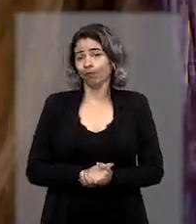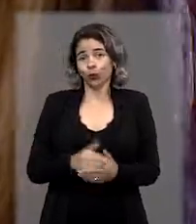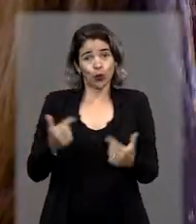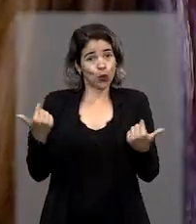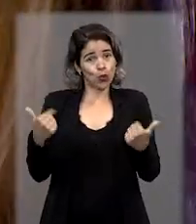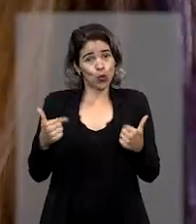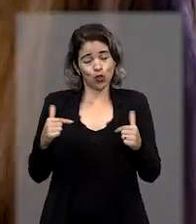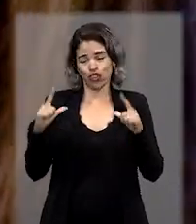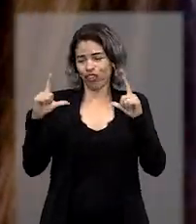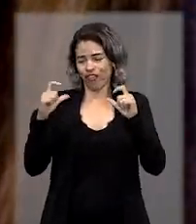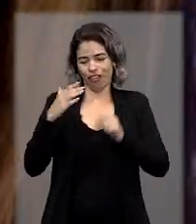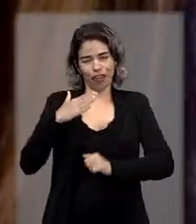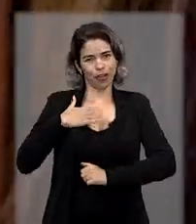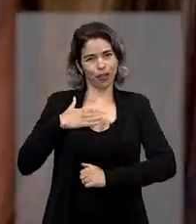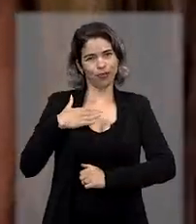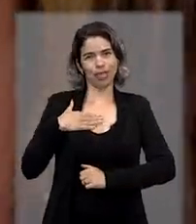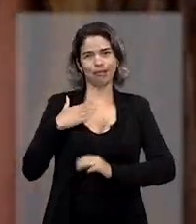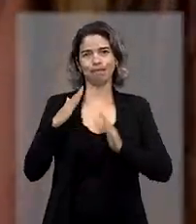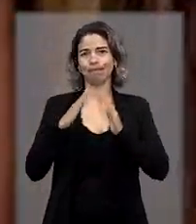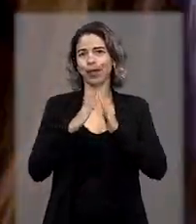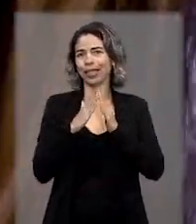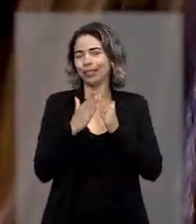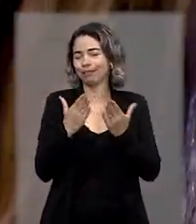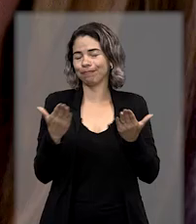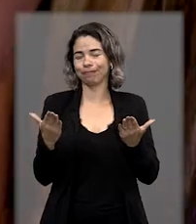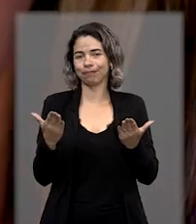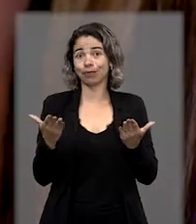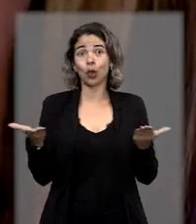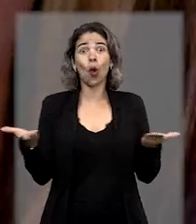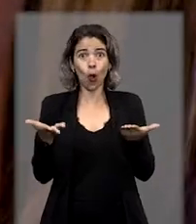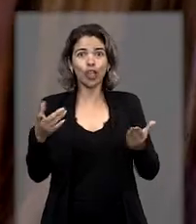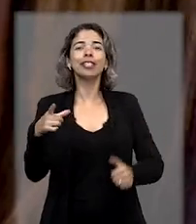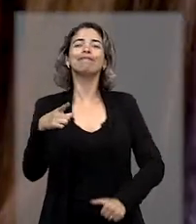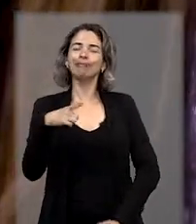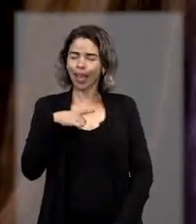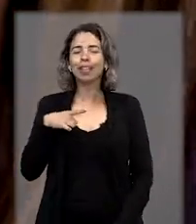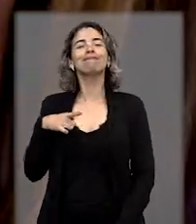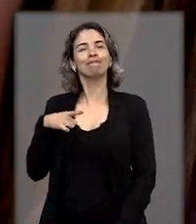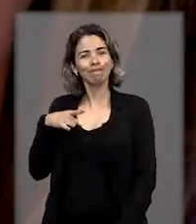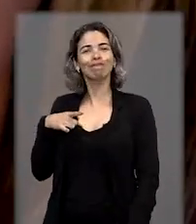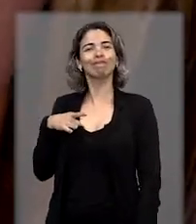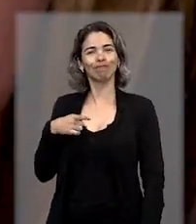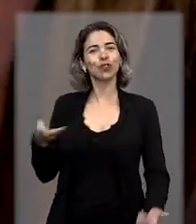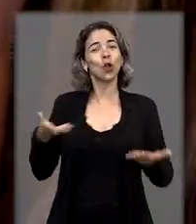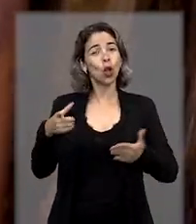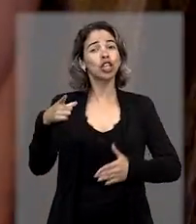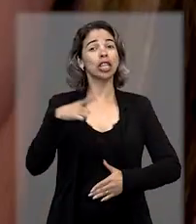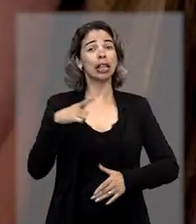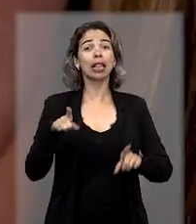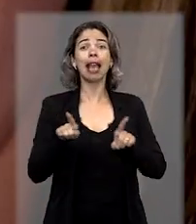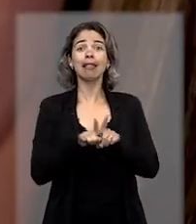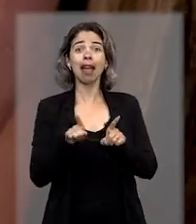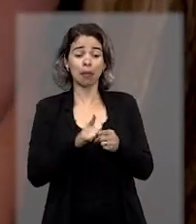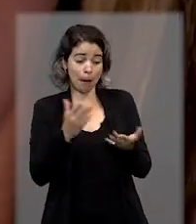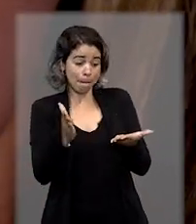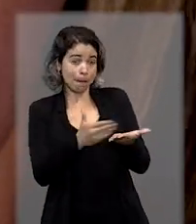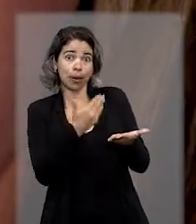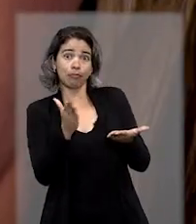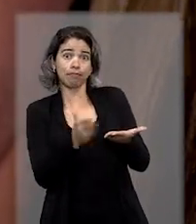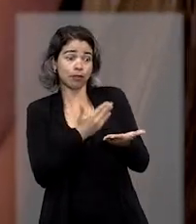não tinha fotos minhas hoje tem hoje eu tenho até um